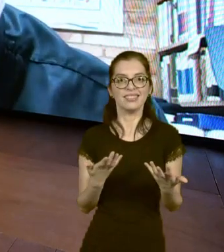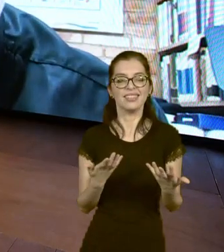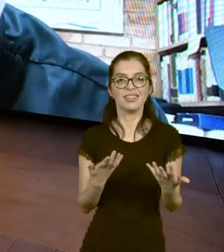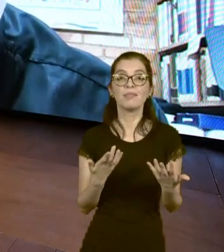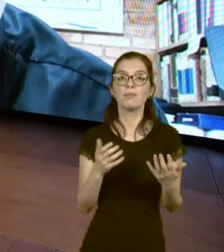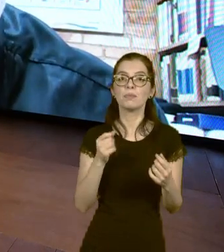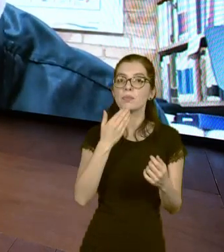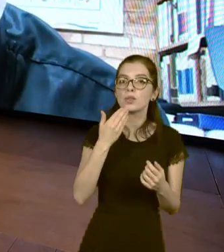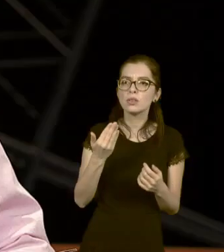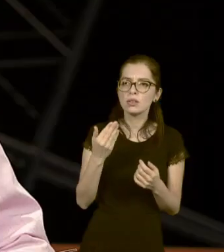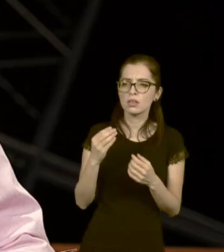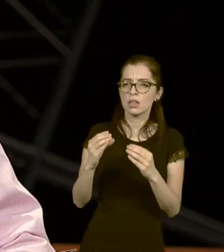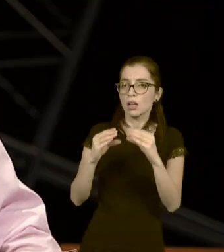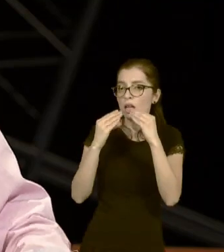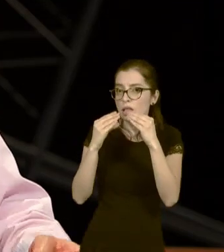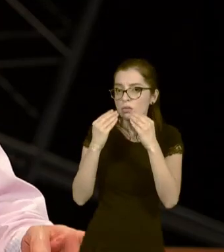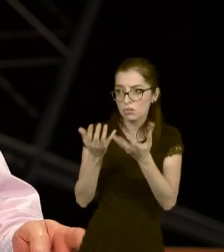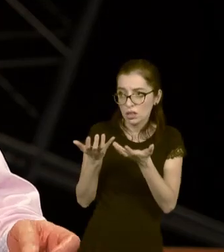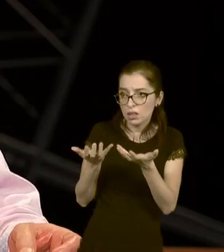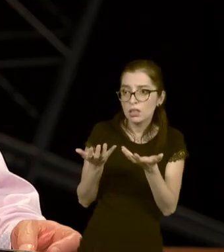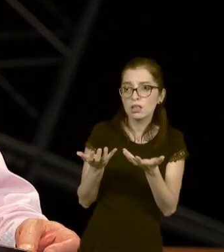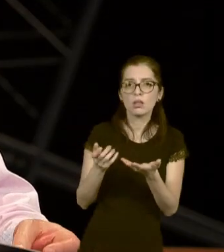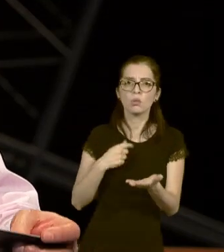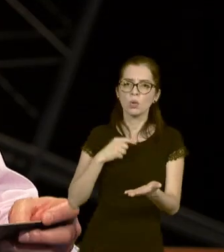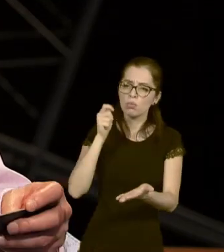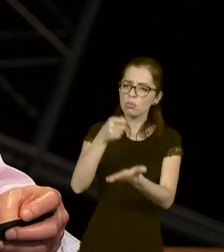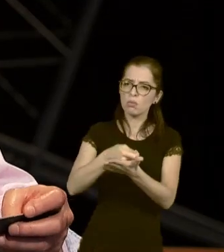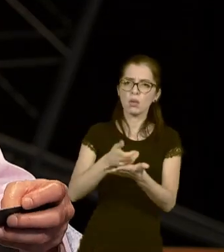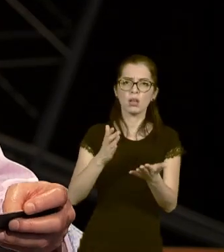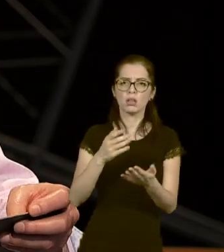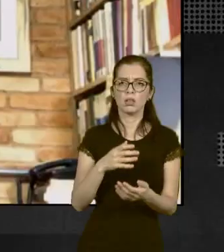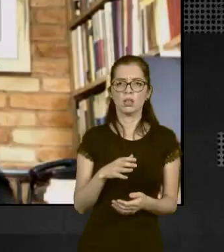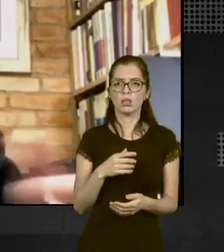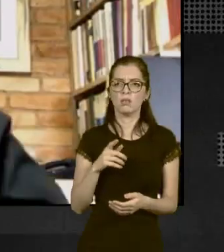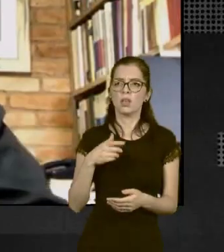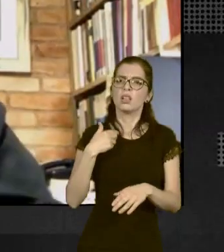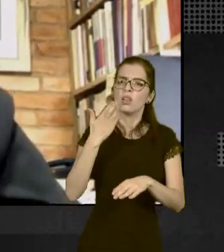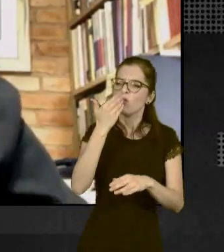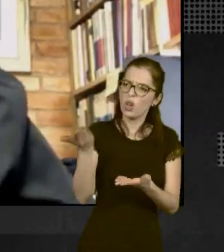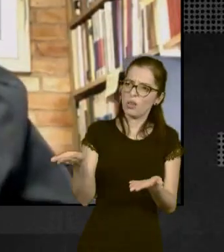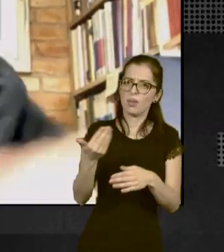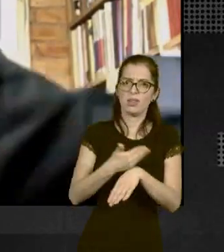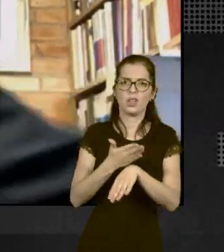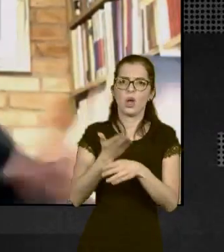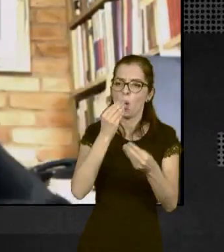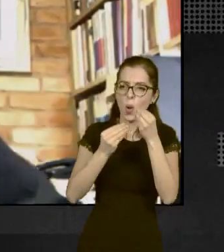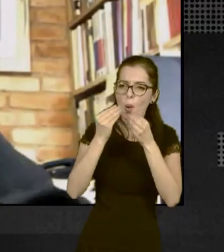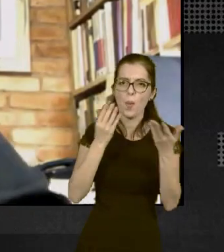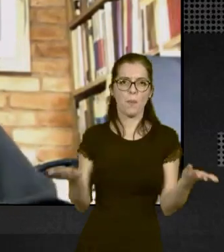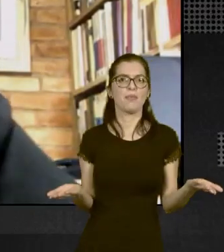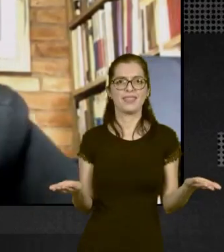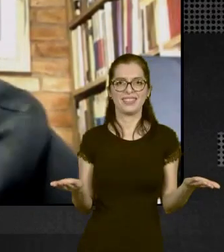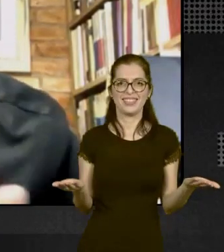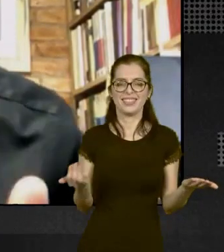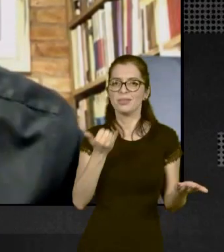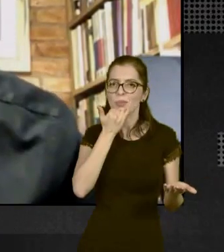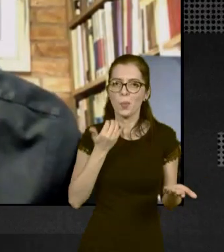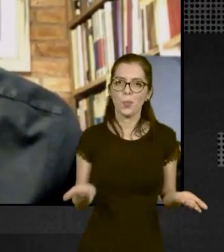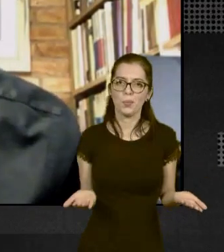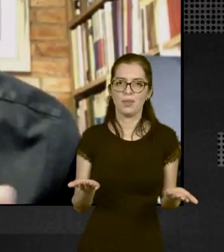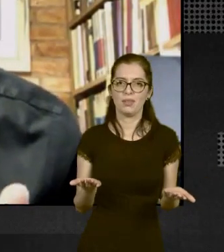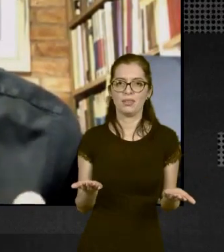2 segundos ela já estava fazendo teatro no grupo da gente. Segundos, você reconhece, né? E